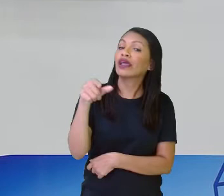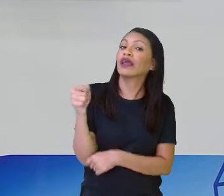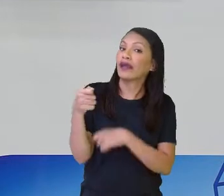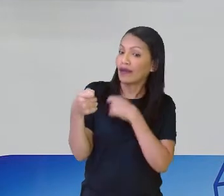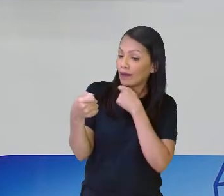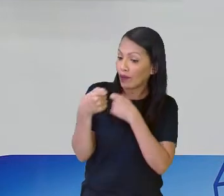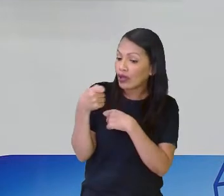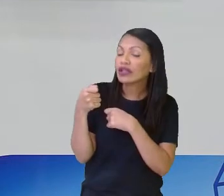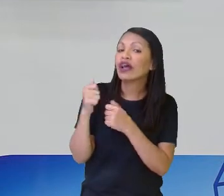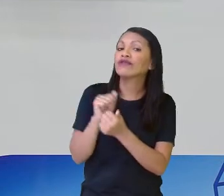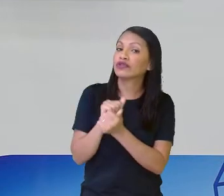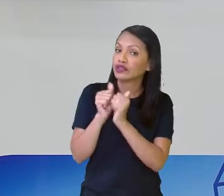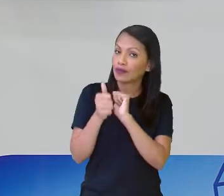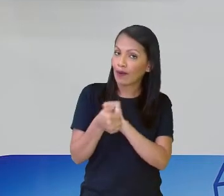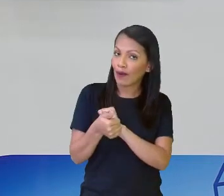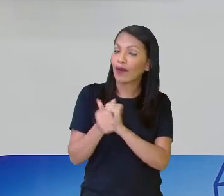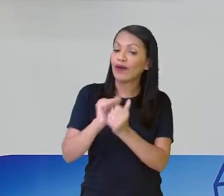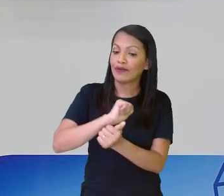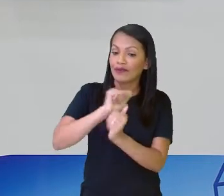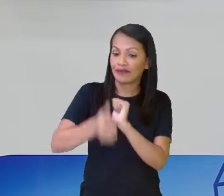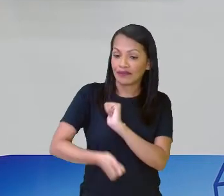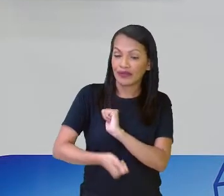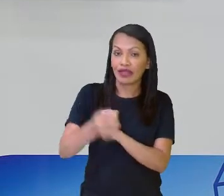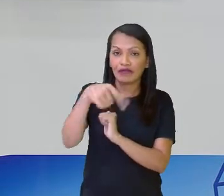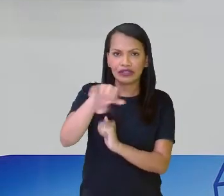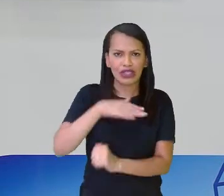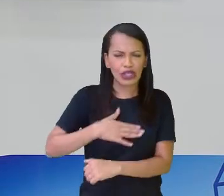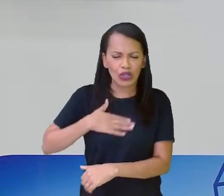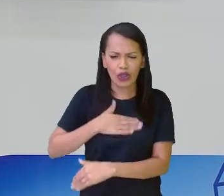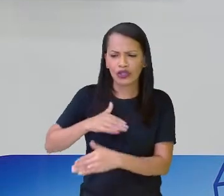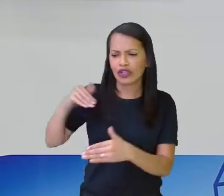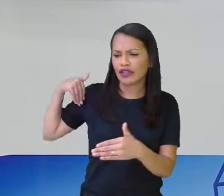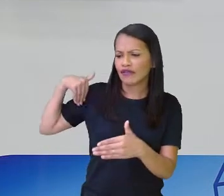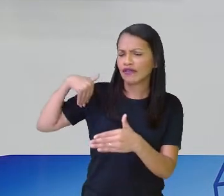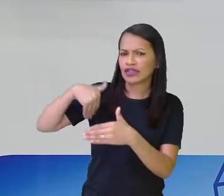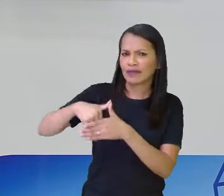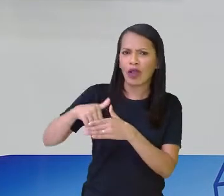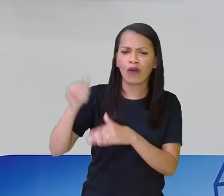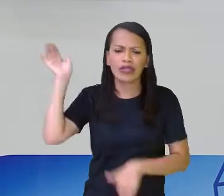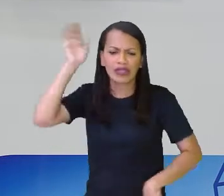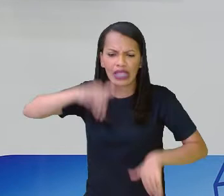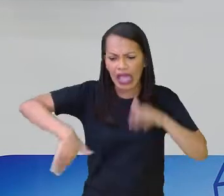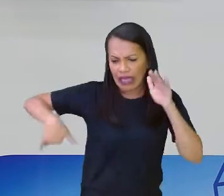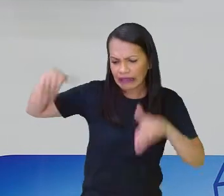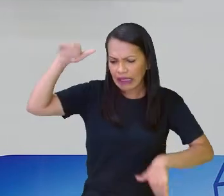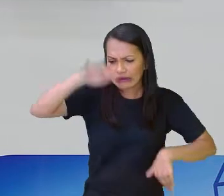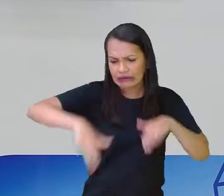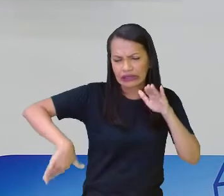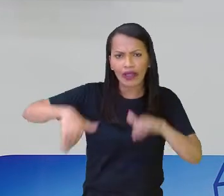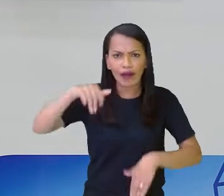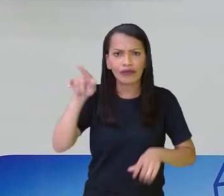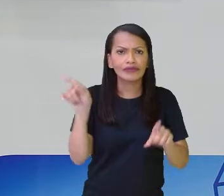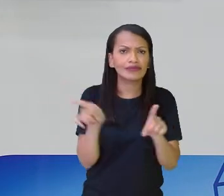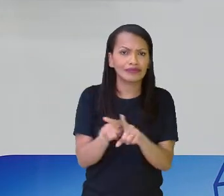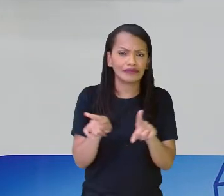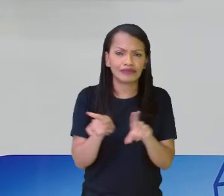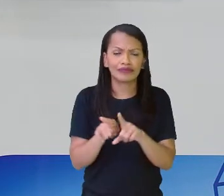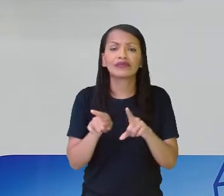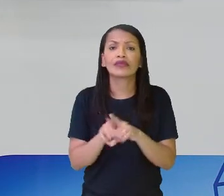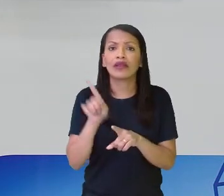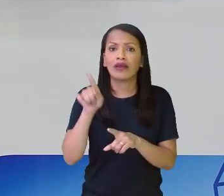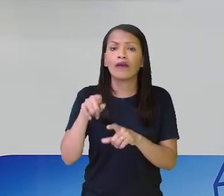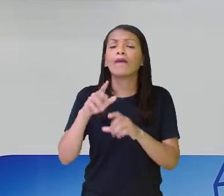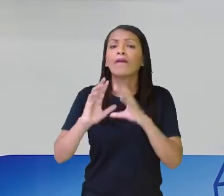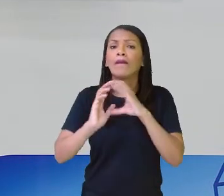reportagens esportivas. Muito bom, né? O pessoal gosta de futebol, vôlei, natação. Estão aí acompanhando. Muito bom. Muito... Tá vendo como é